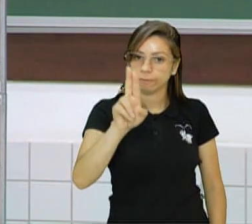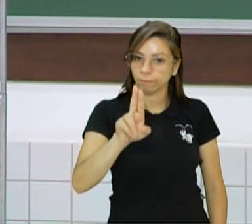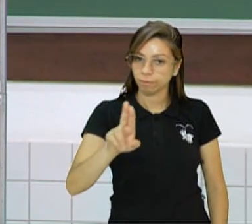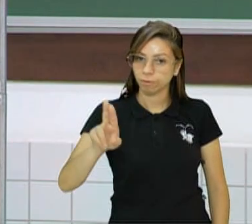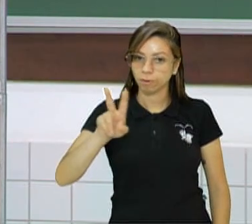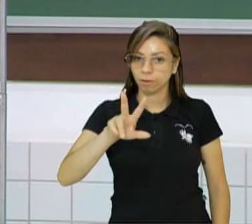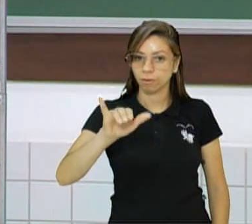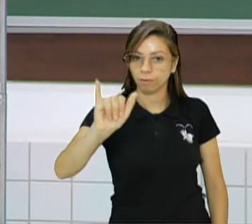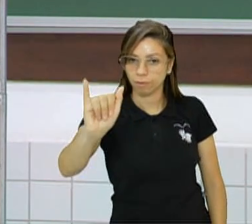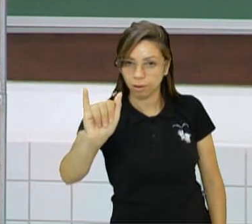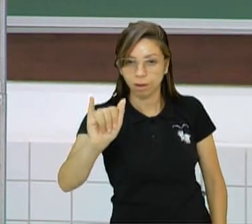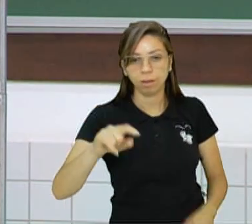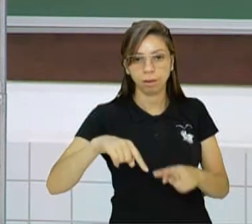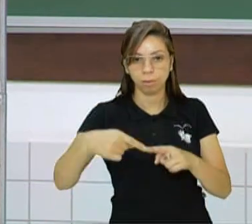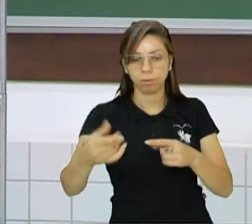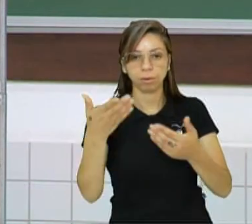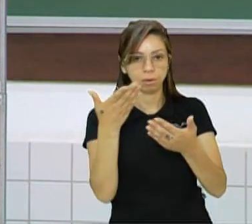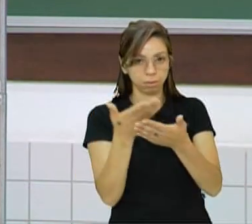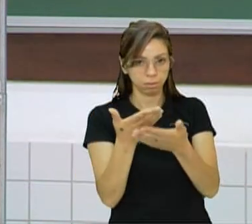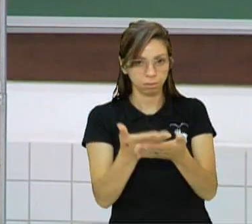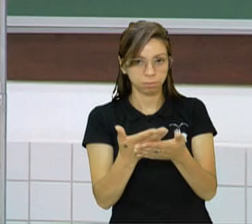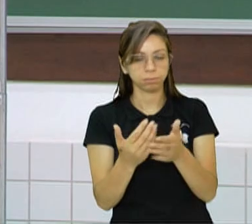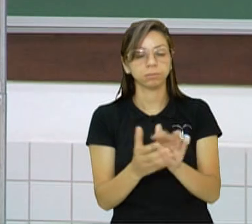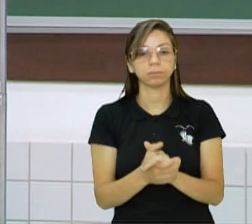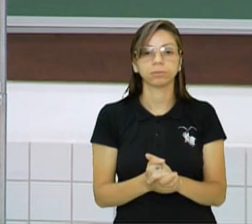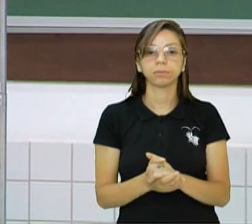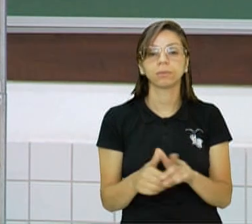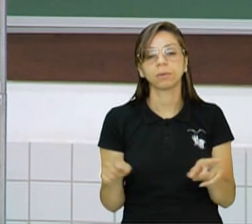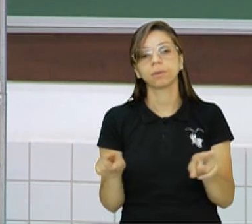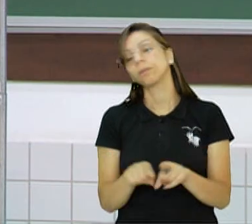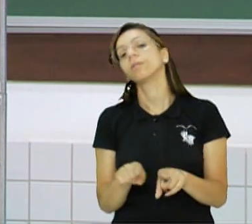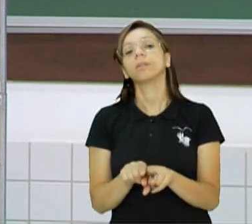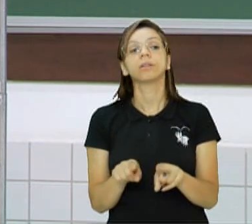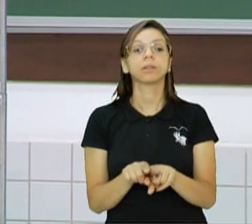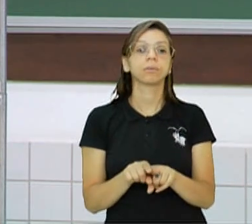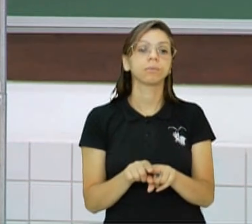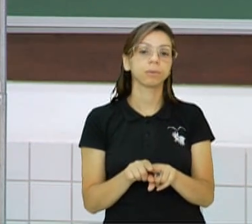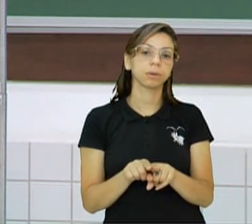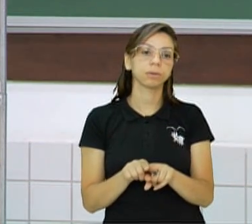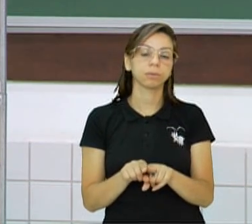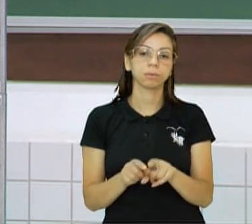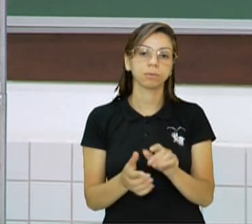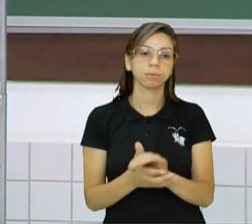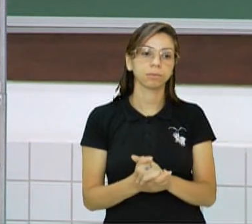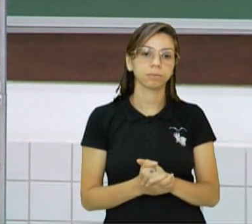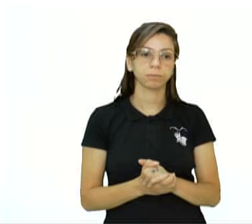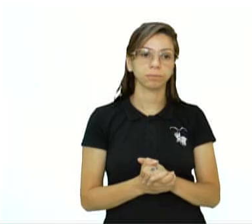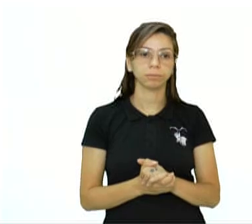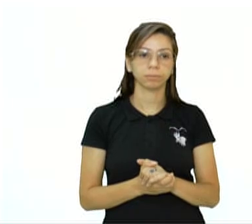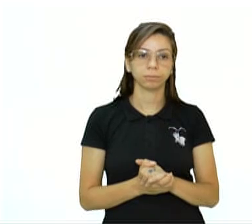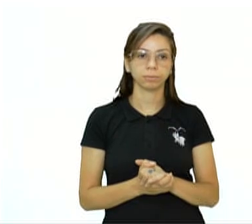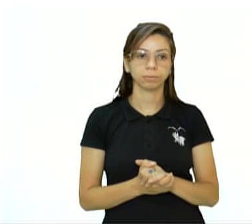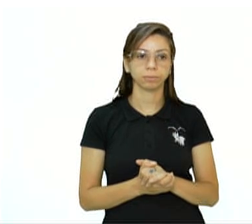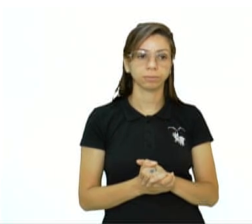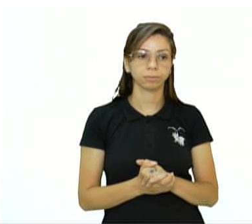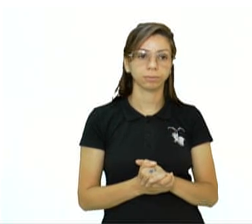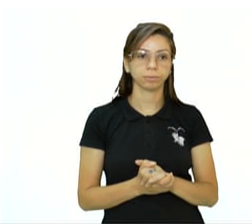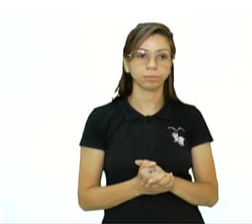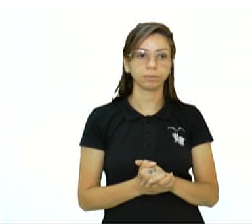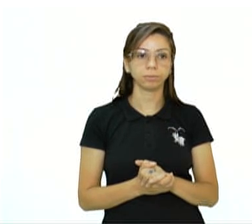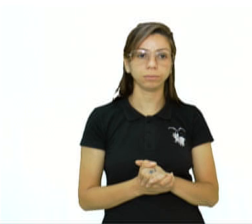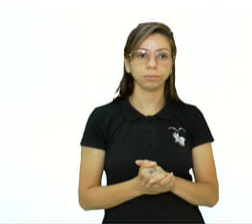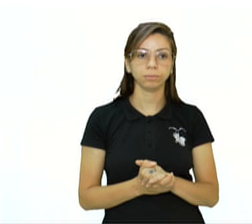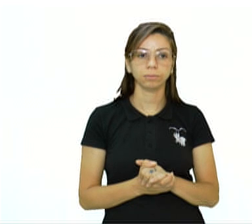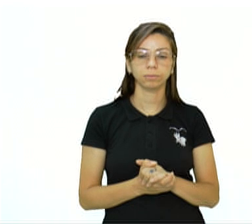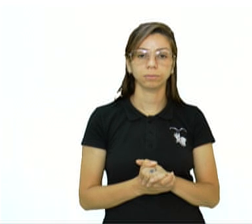na próxima aula, hein? E também nós vimos aqui, olhem lá, nós